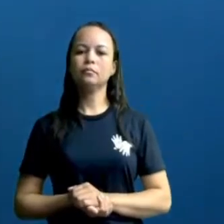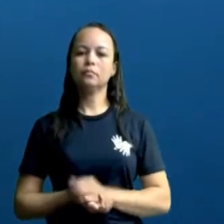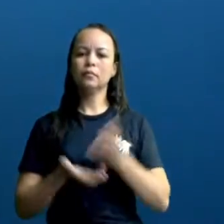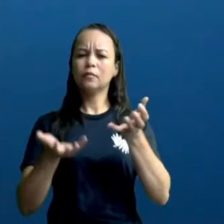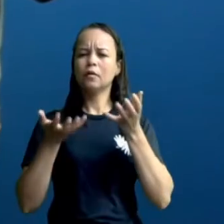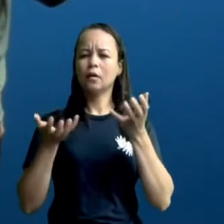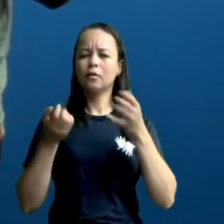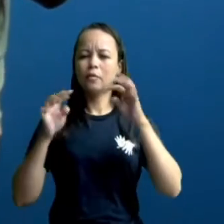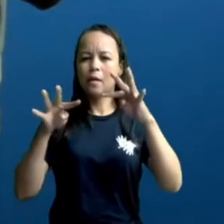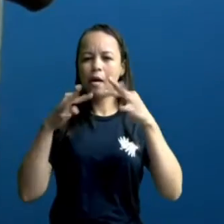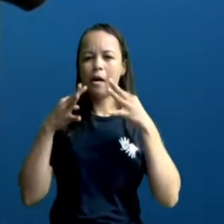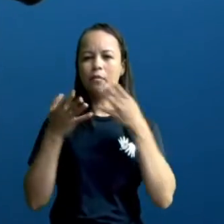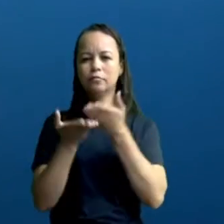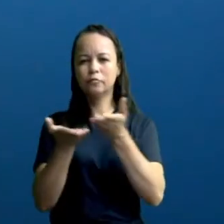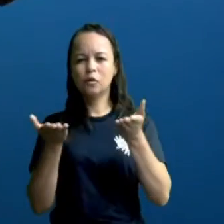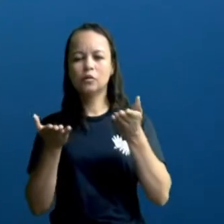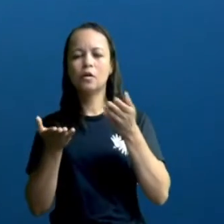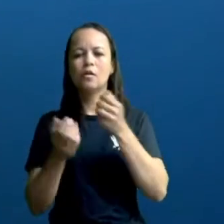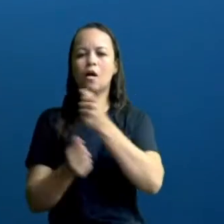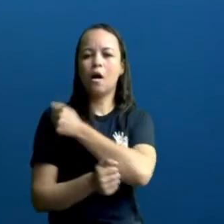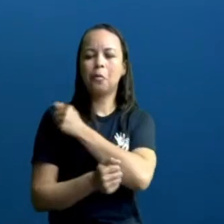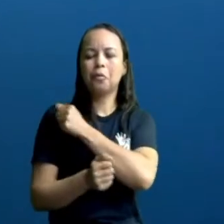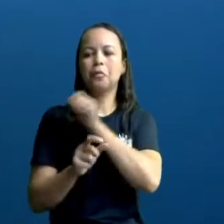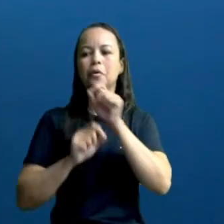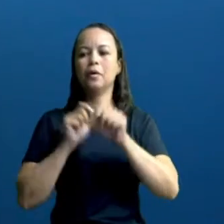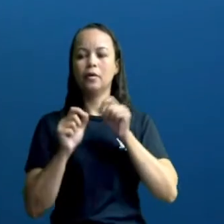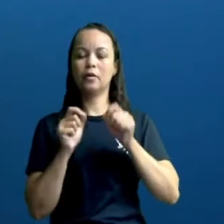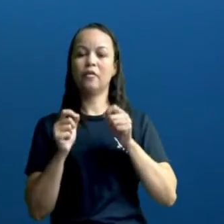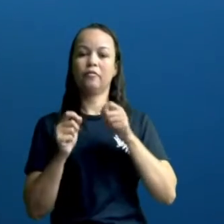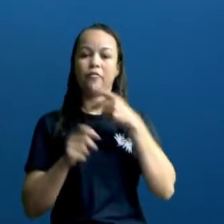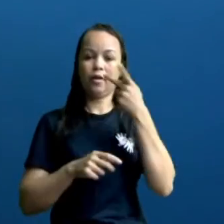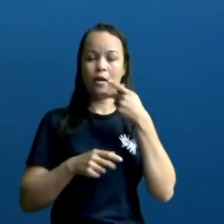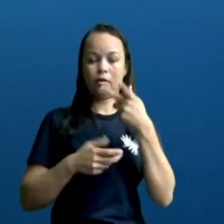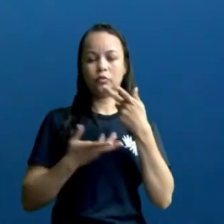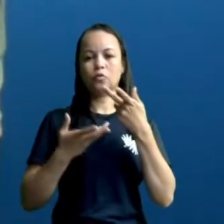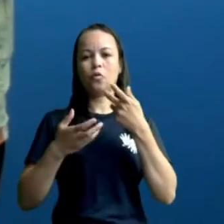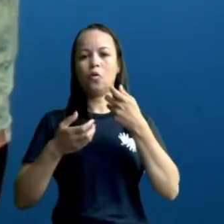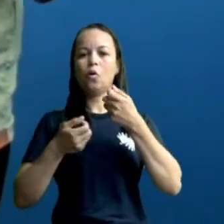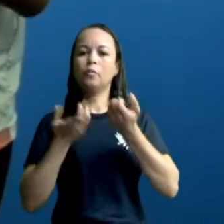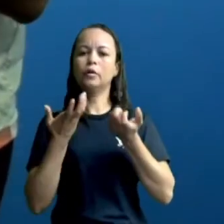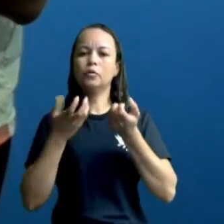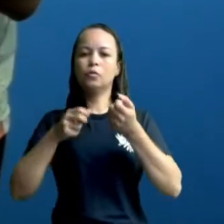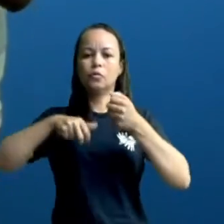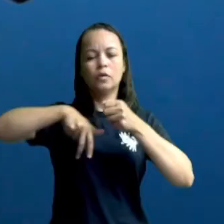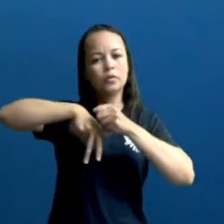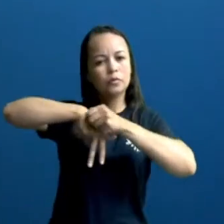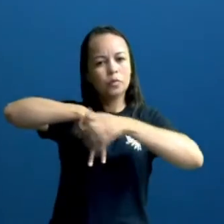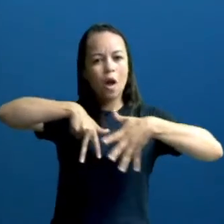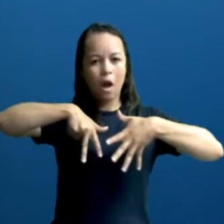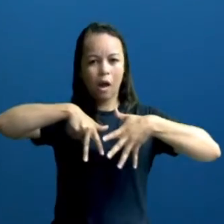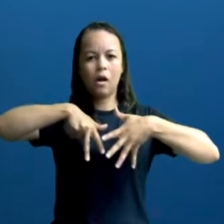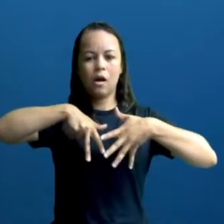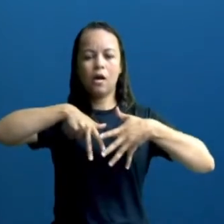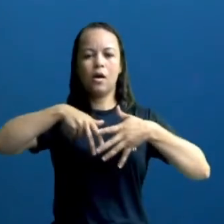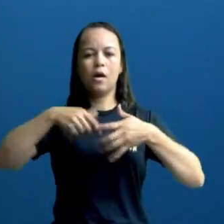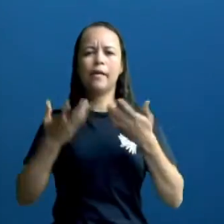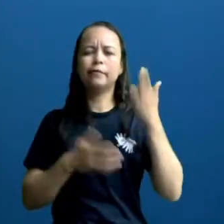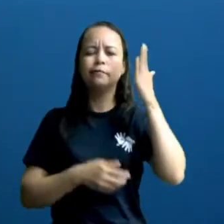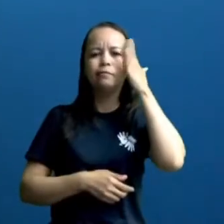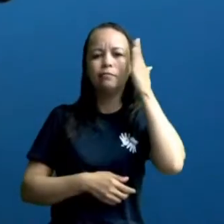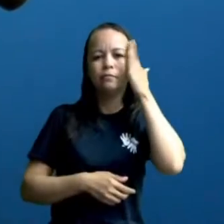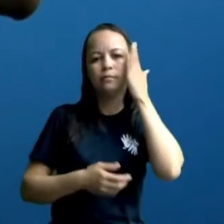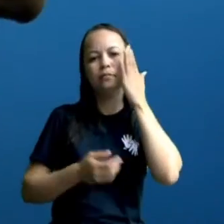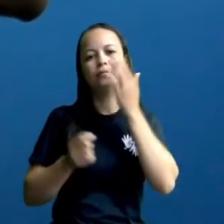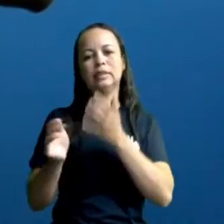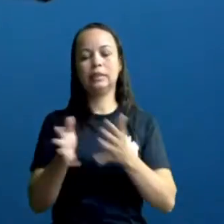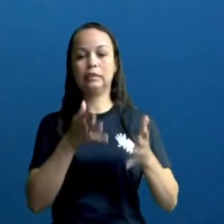a atenção de vocês, falar do sistema cardiocirculatório, ou sistema cardiovascular, é entender que ele tem